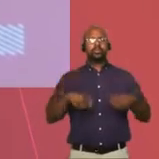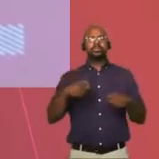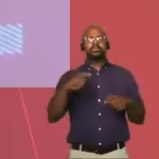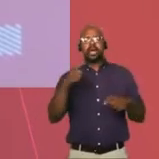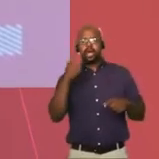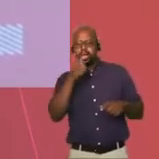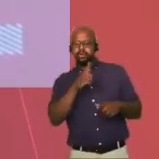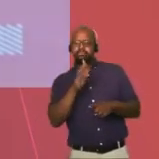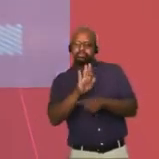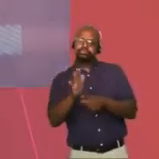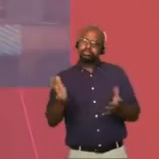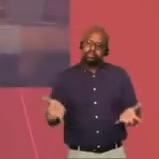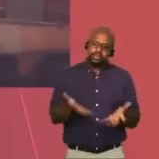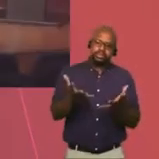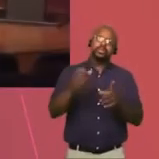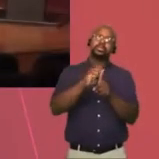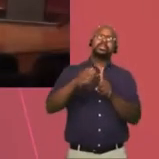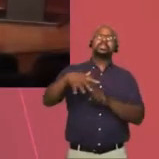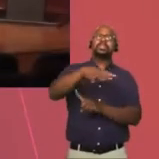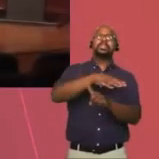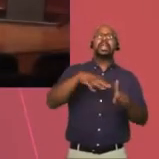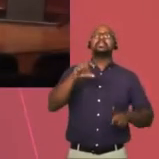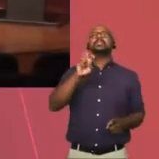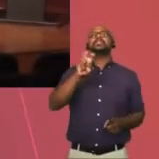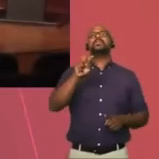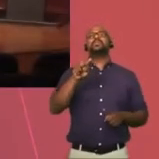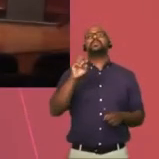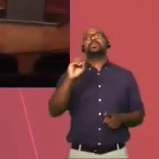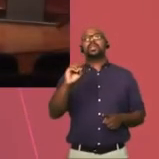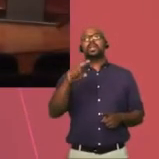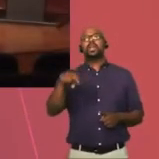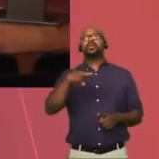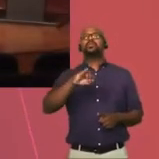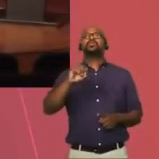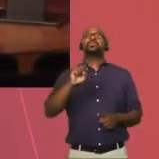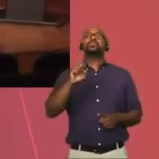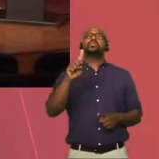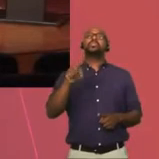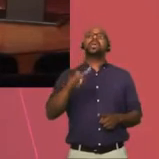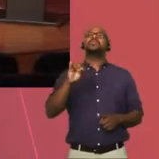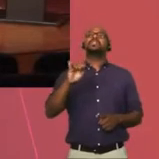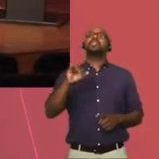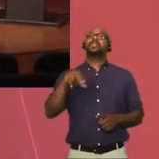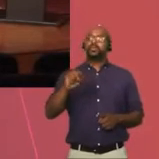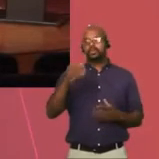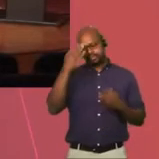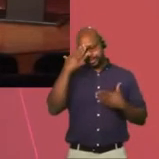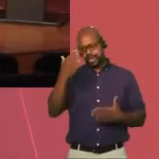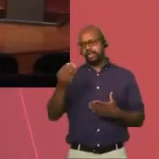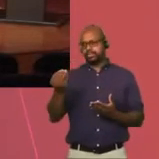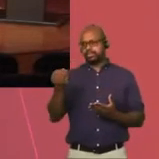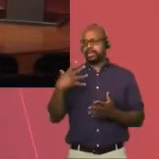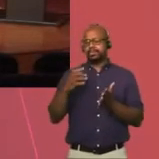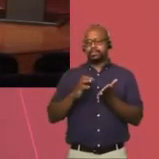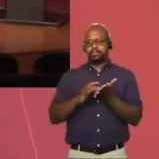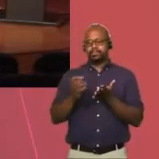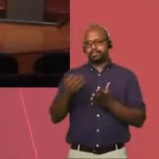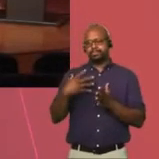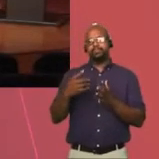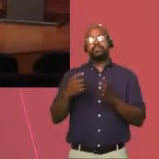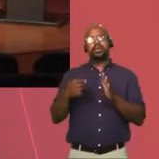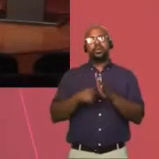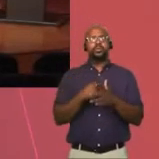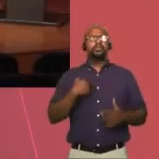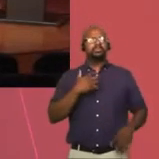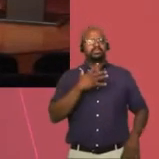estimular a prática de atividade física na sociedade 5.0 do José Vinicius José Vinícius Muito obrigado pela sua pergunta Muito obrigado